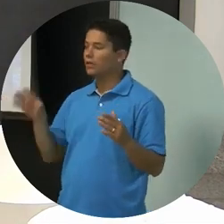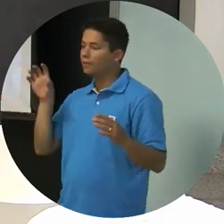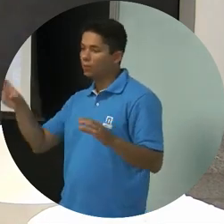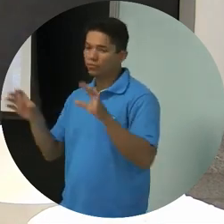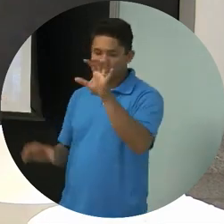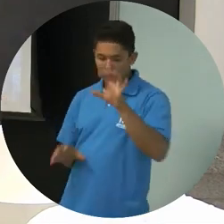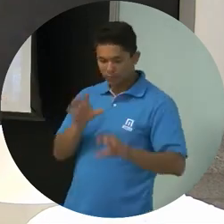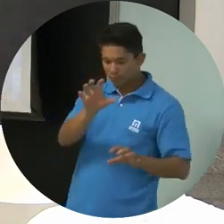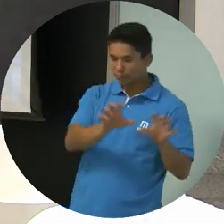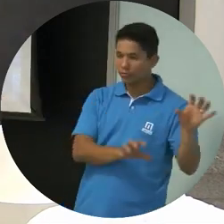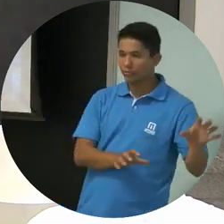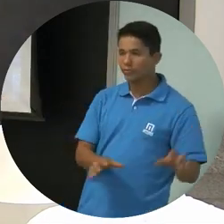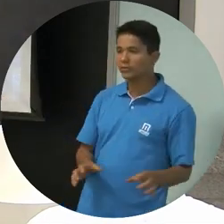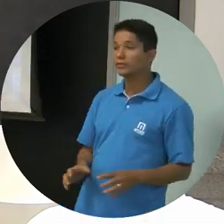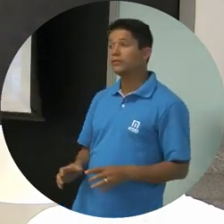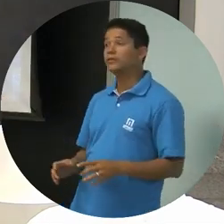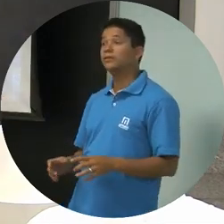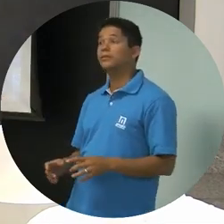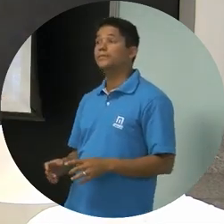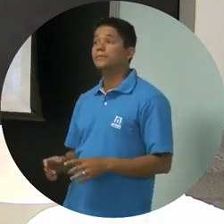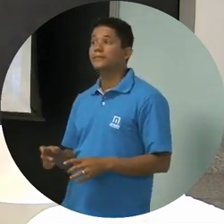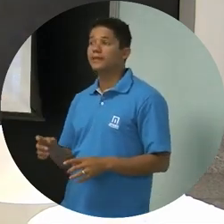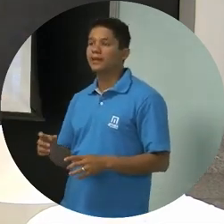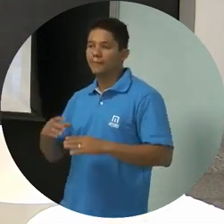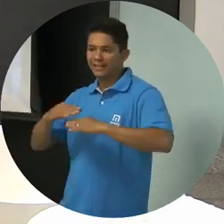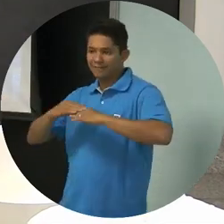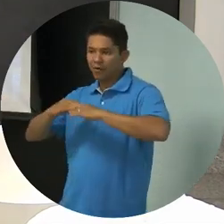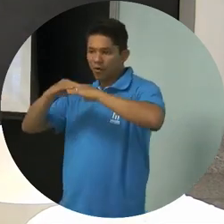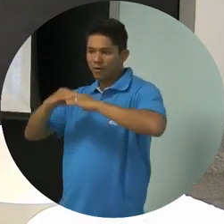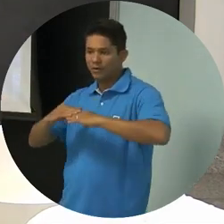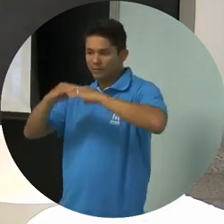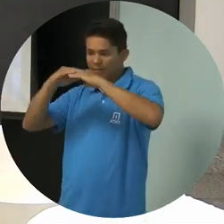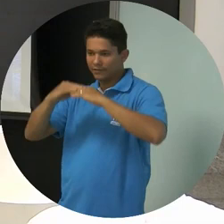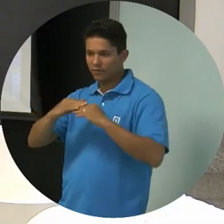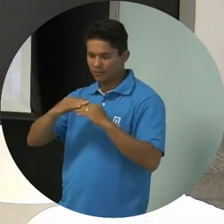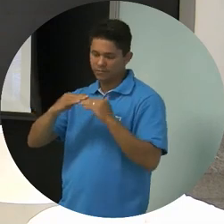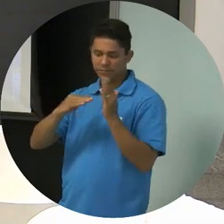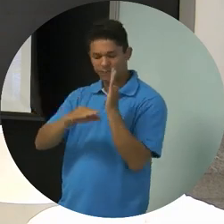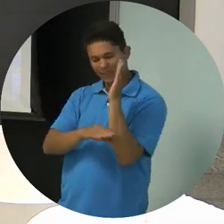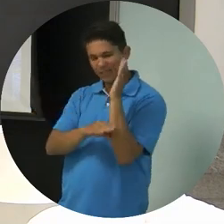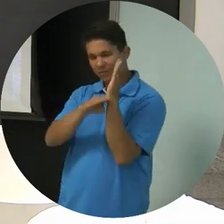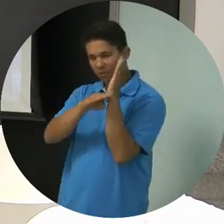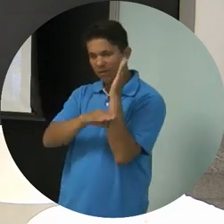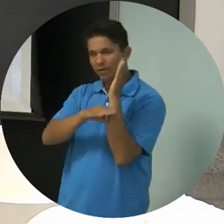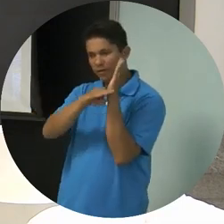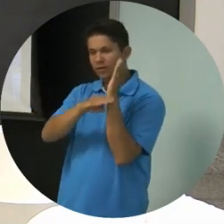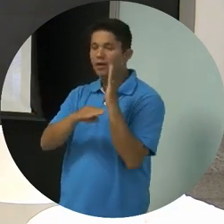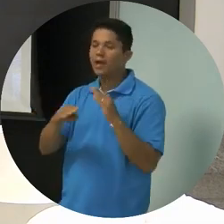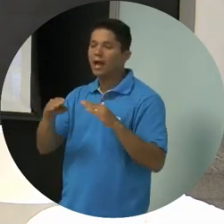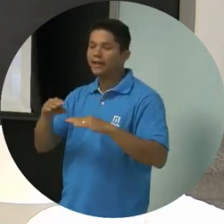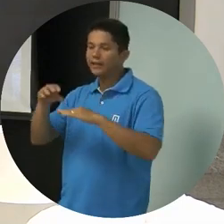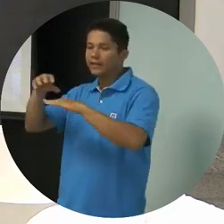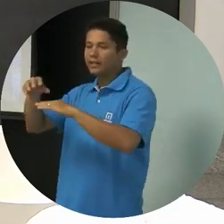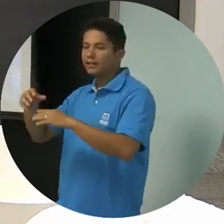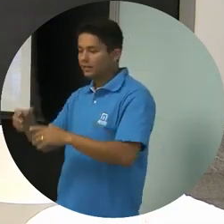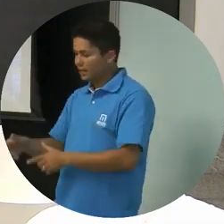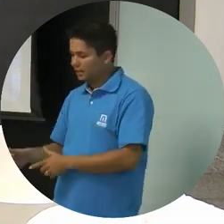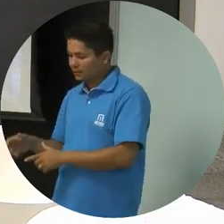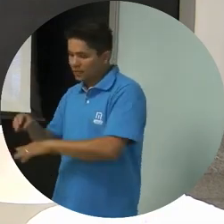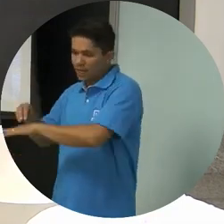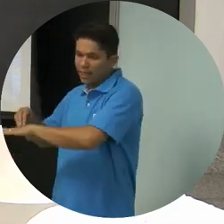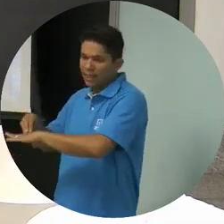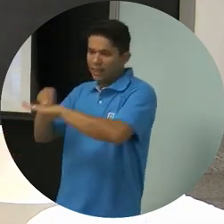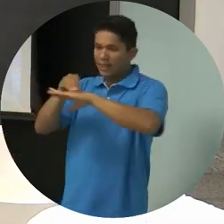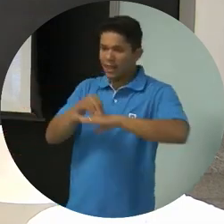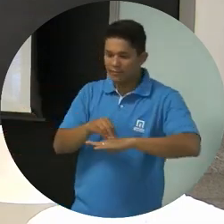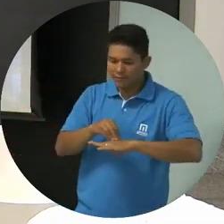uma plataforma, você está com o equipamento acoplado na plataforma, você só vai posicionando, faz o ponto,